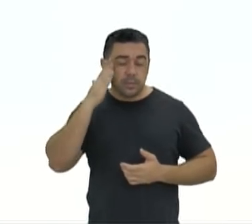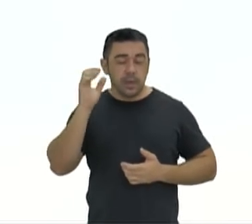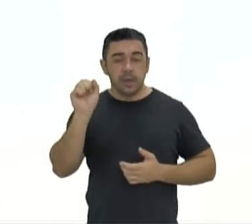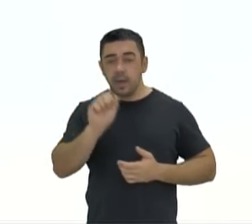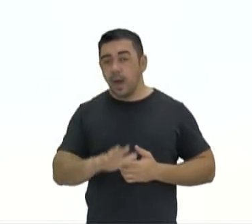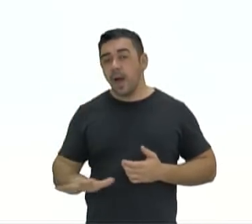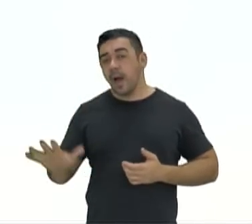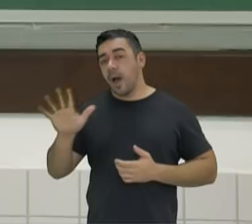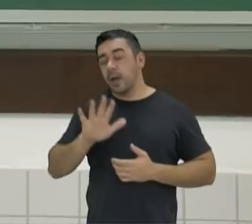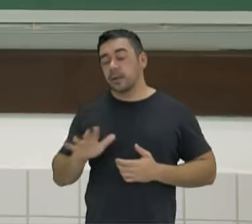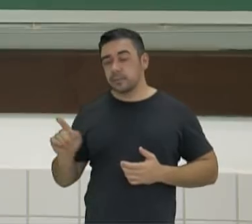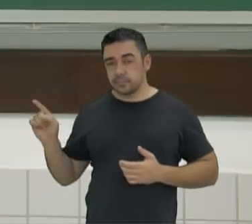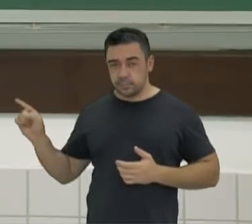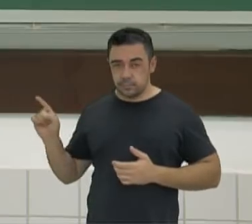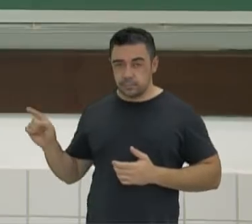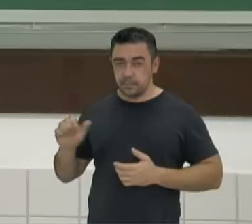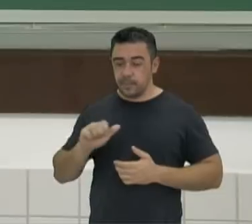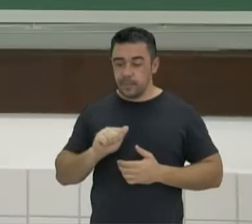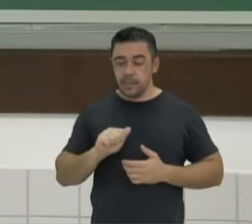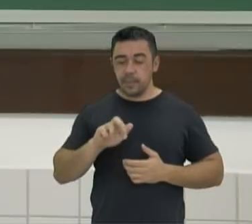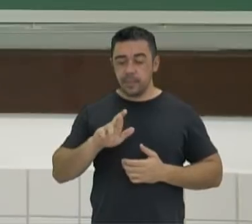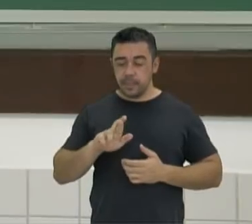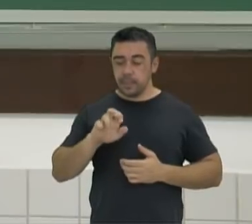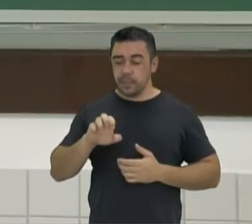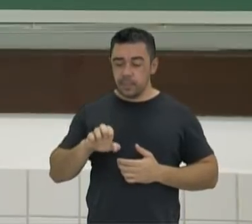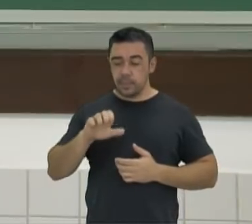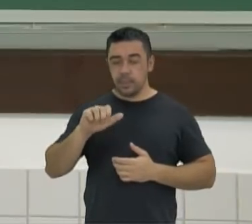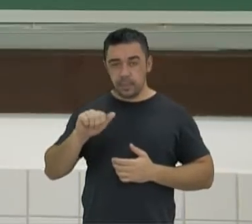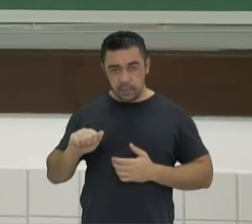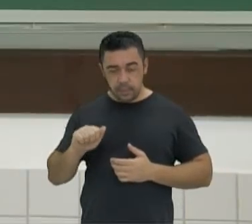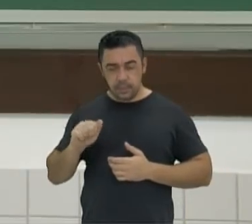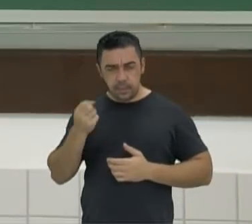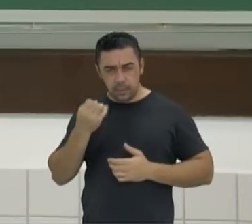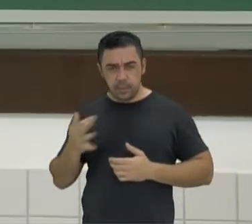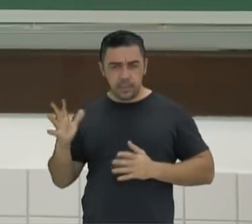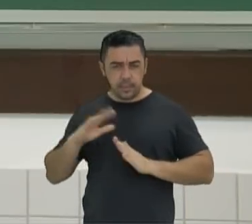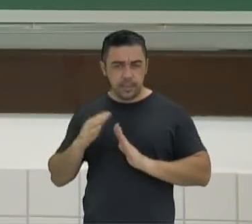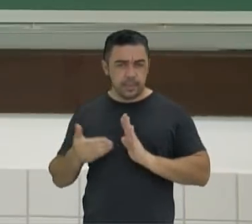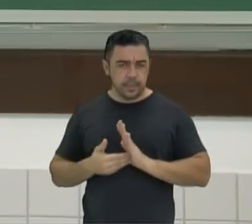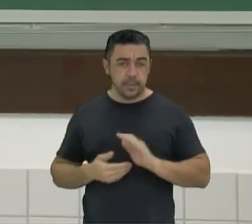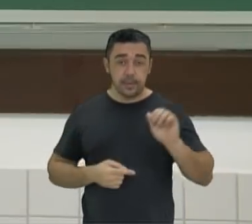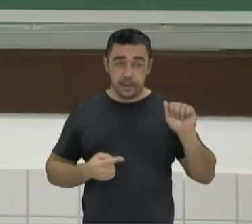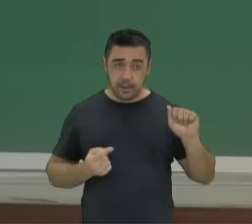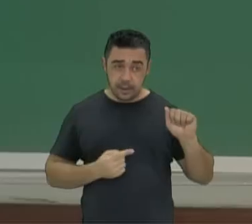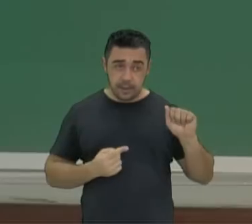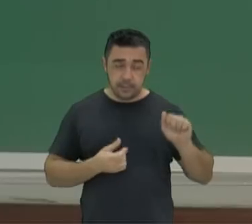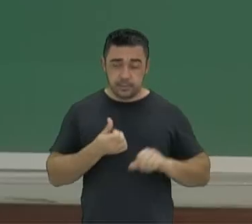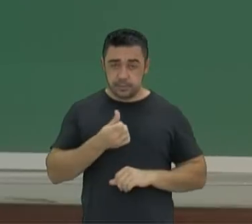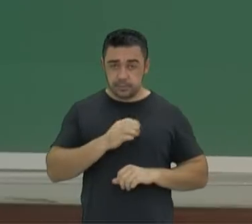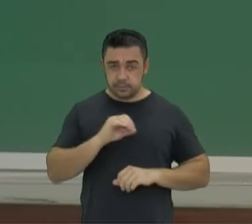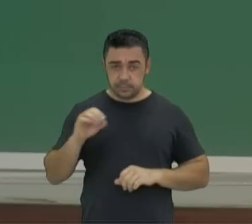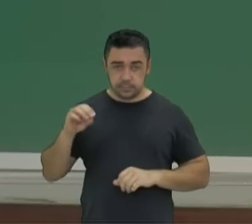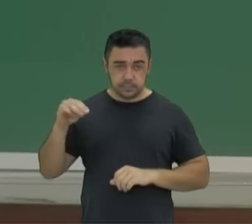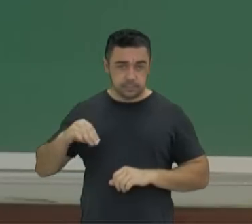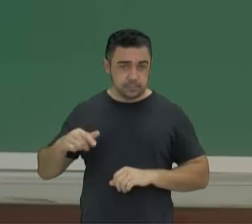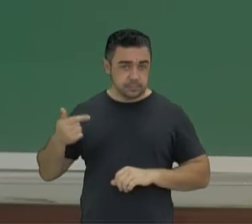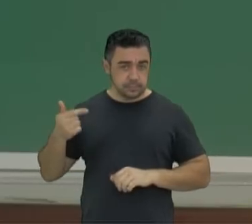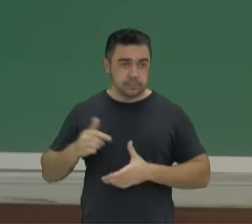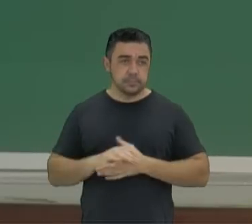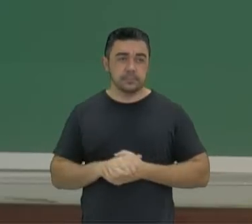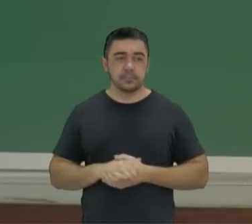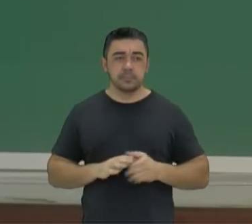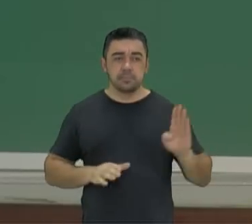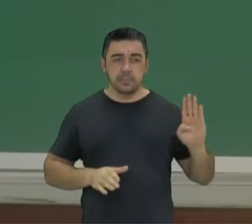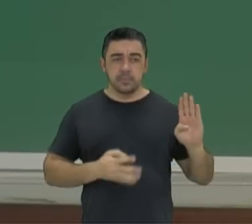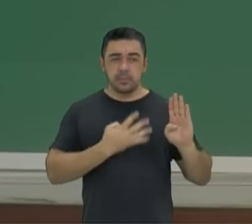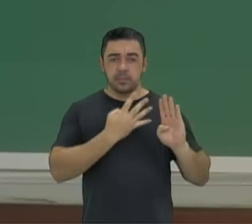área da praça, a área total dessa praça. Vai ser letra A, 600 metros quadrados, letra